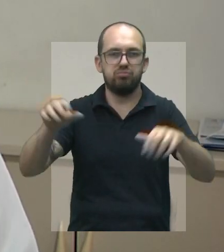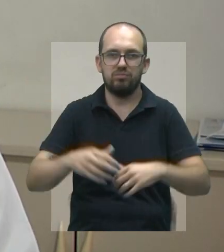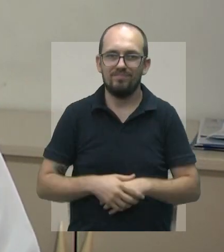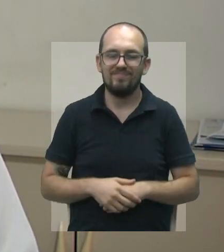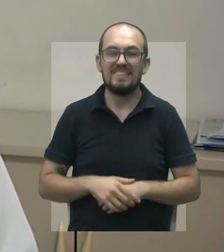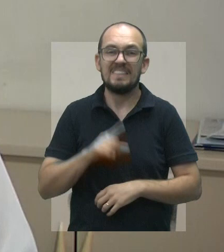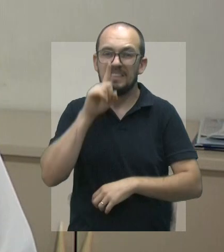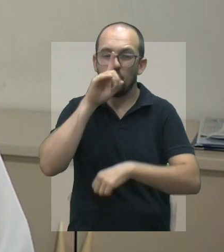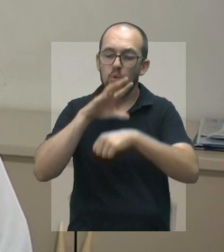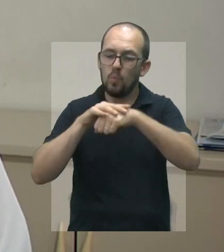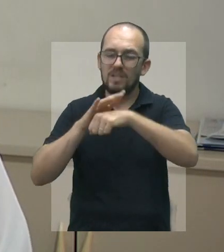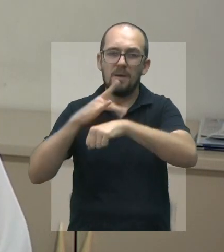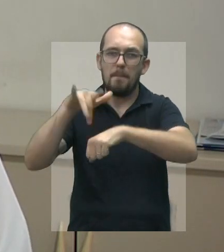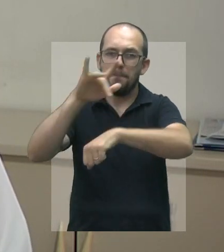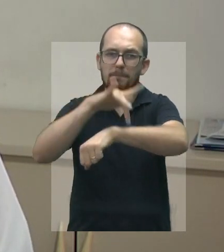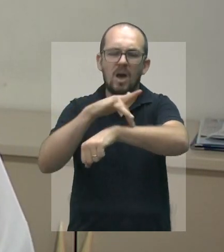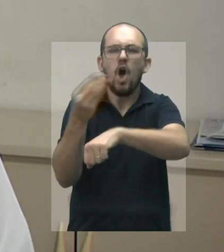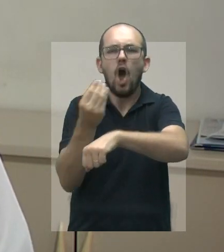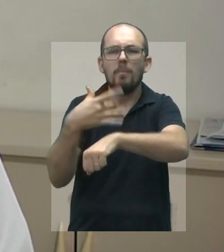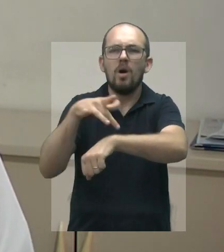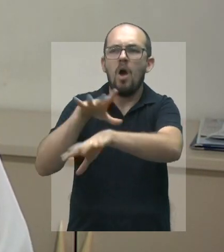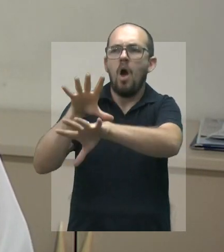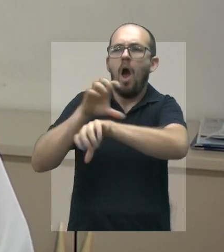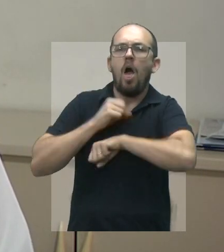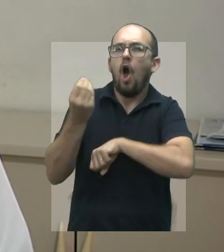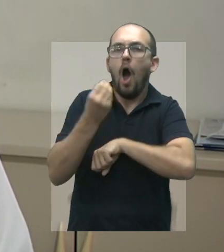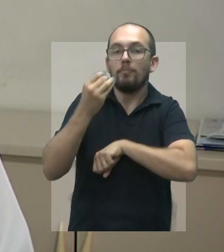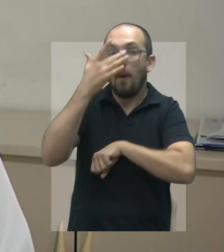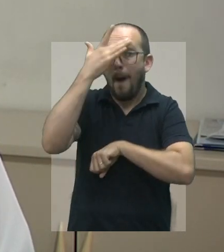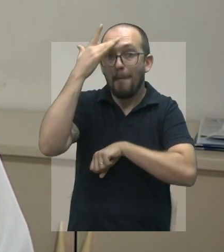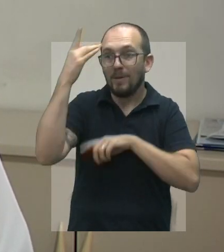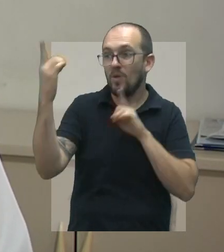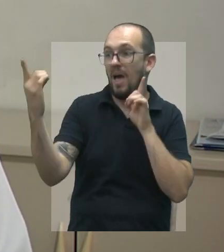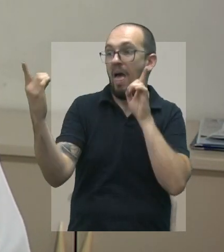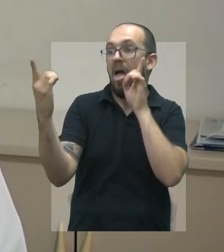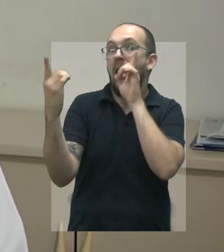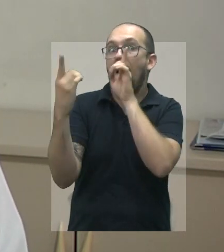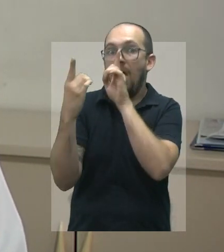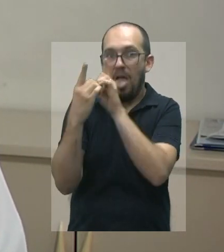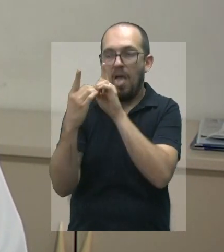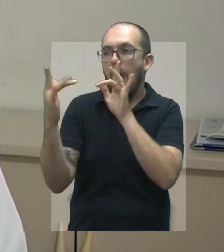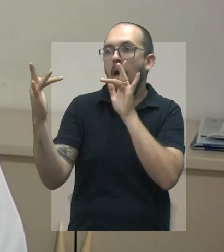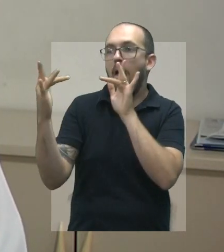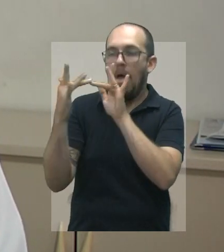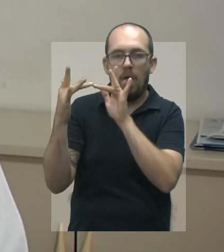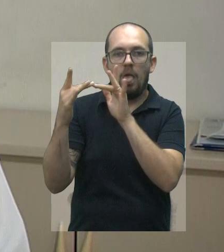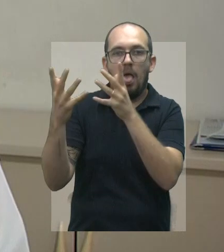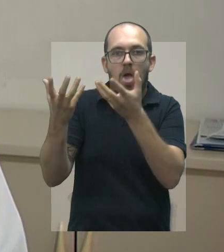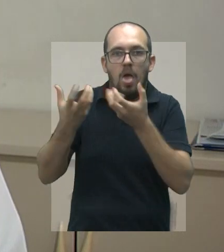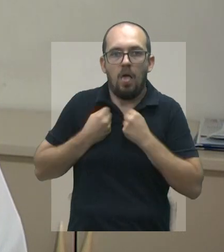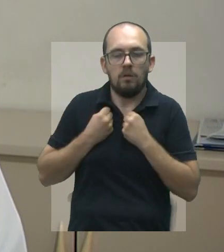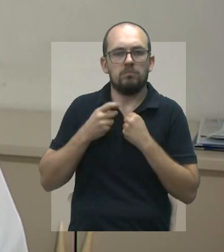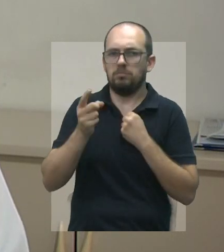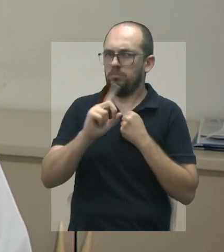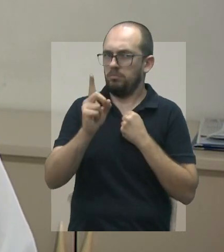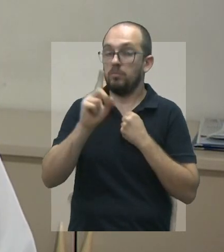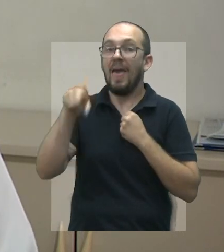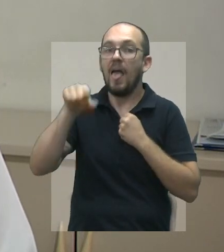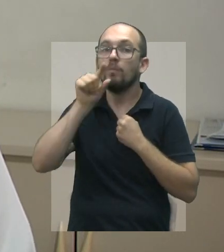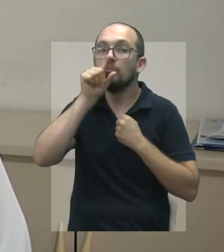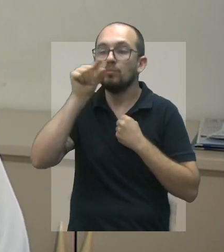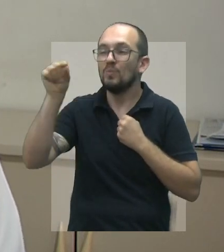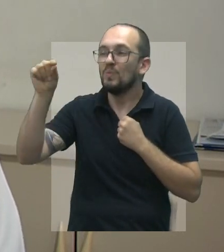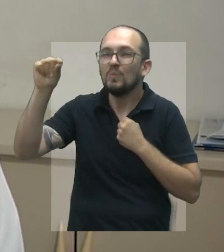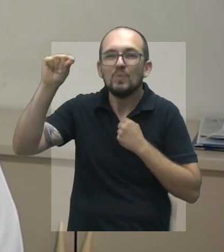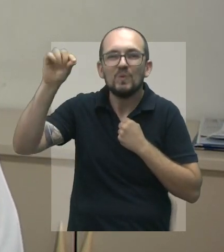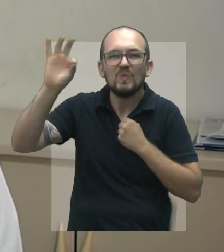dengue não passa de pessoa a pessoa, ela é transmitida somente pela picada do mosquito e que leva esse sangue contaminado